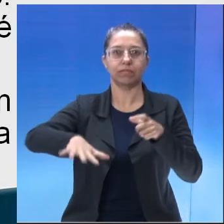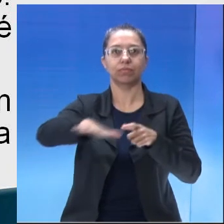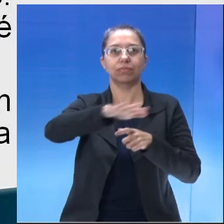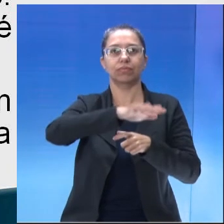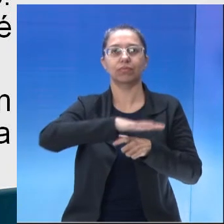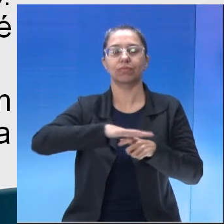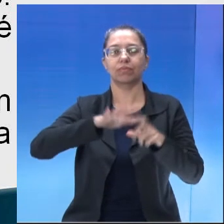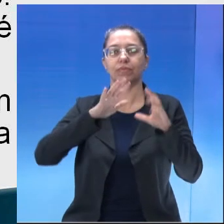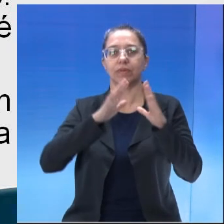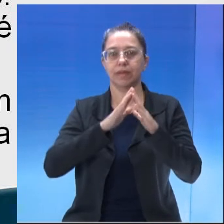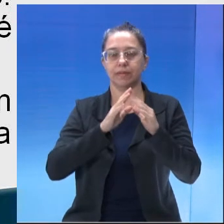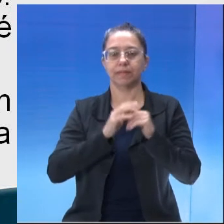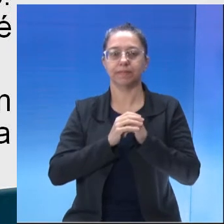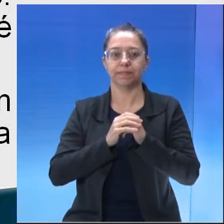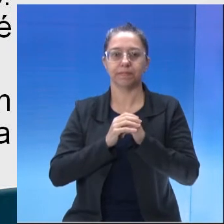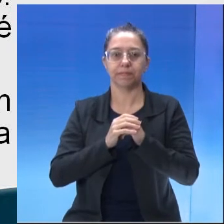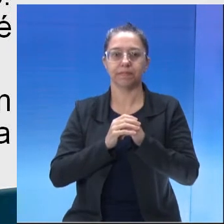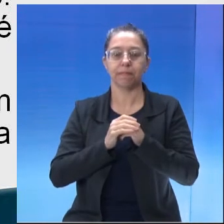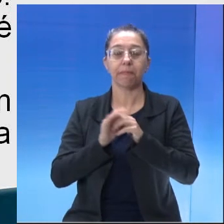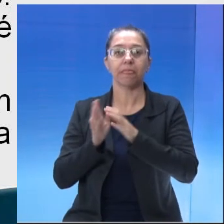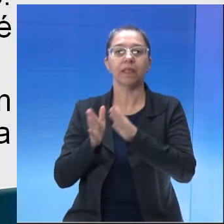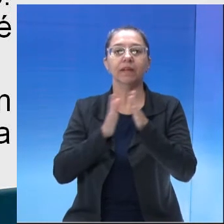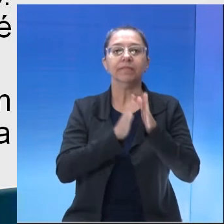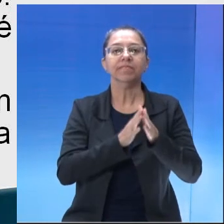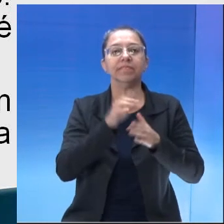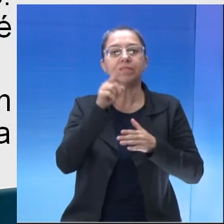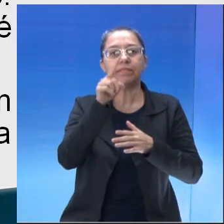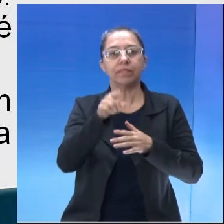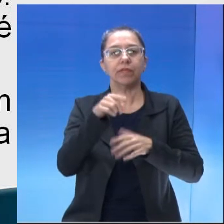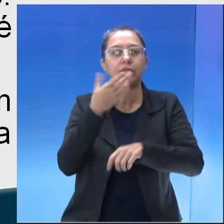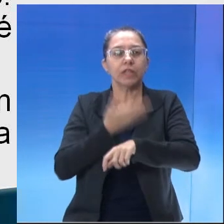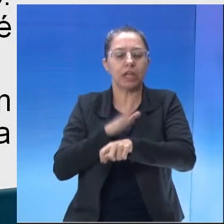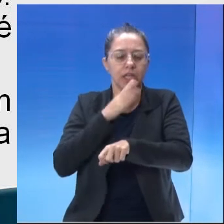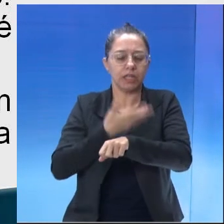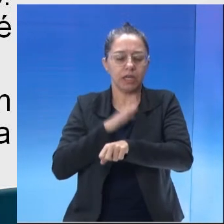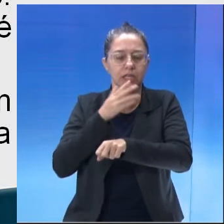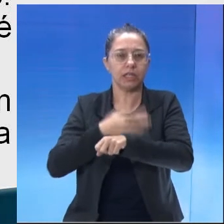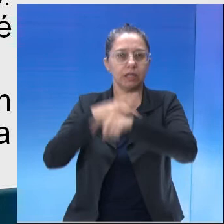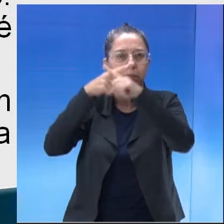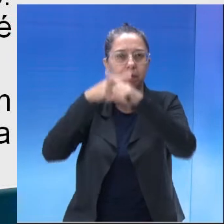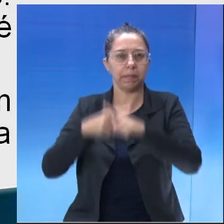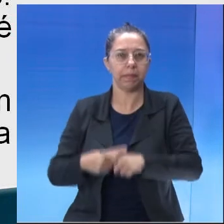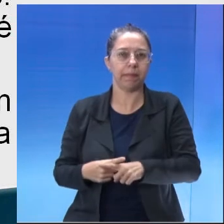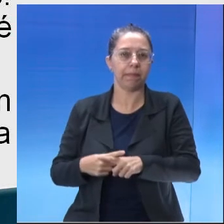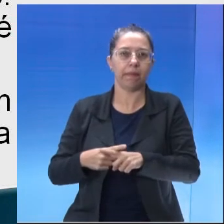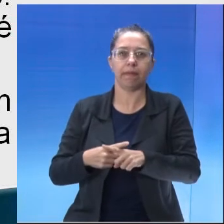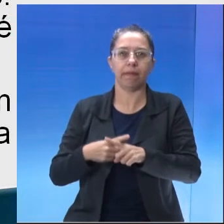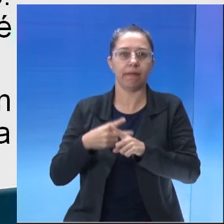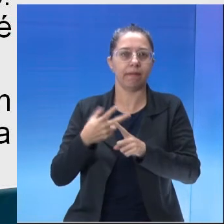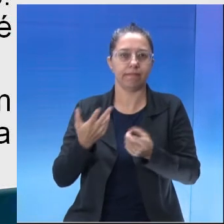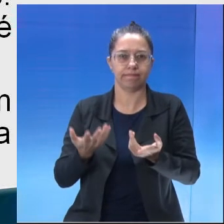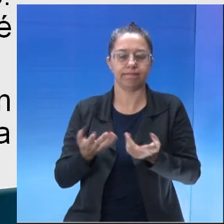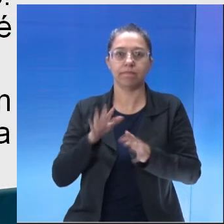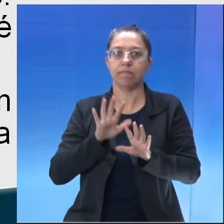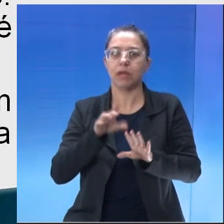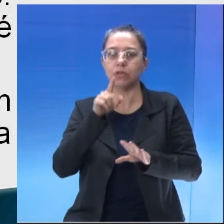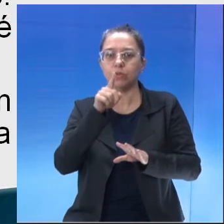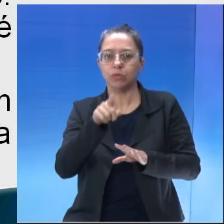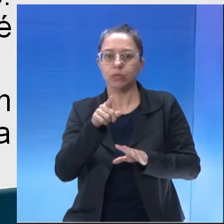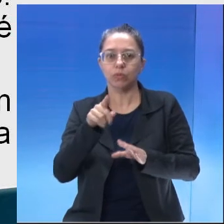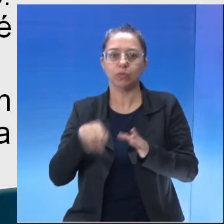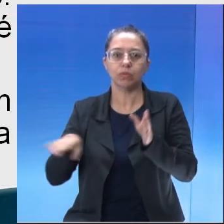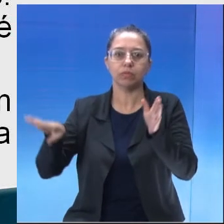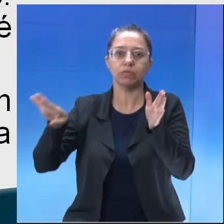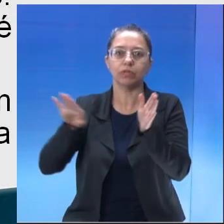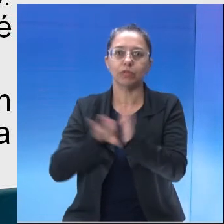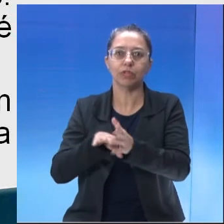treina para a maratona mais desafiadora de todas, mas não chegará com as suas 2 pernas intactas na